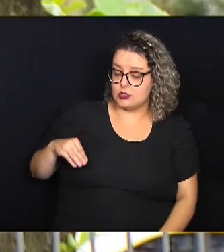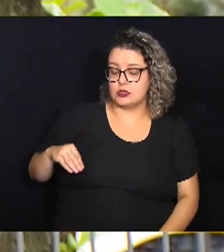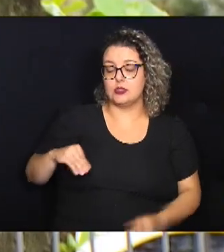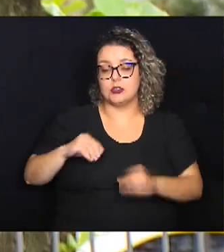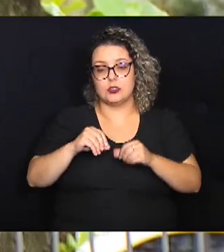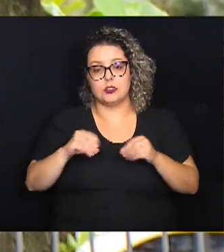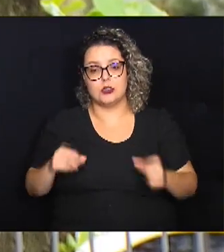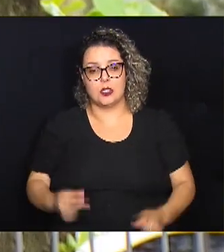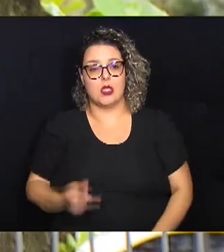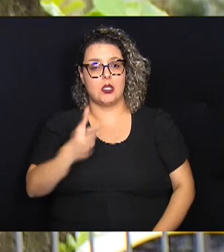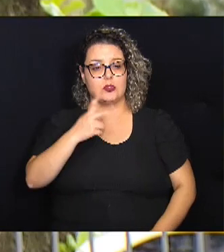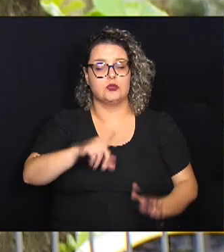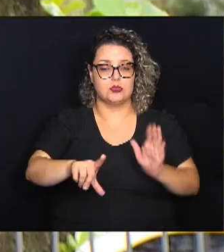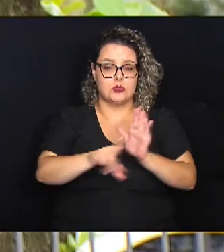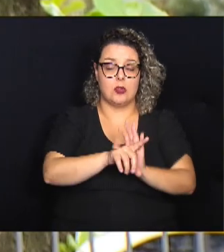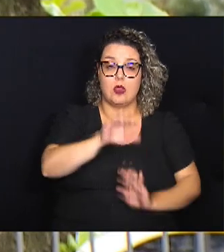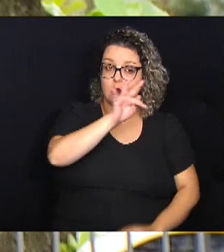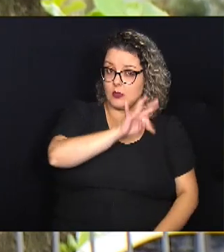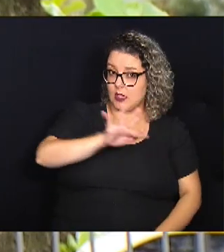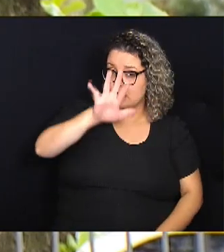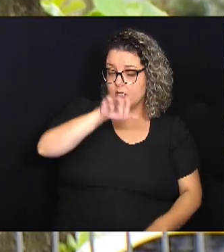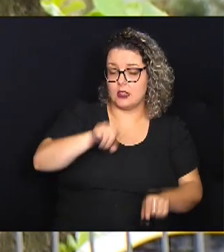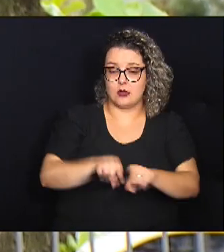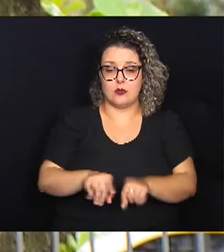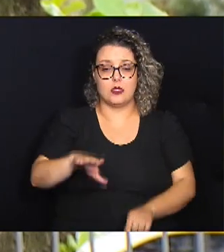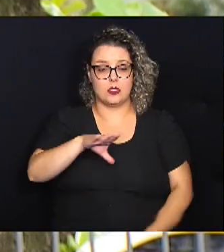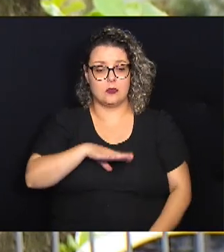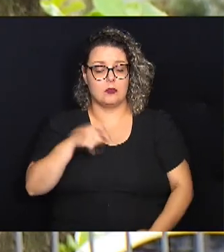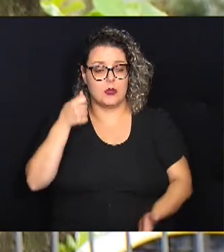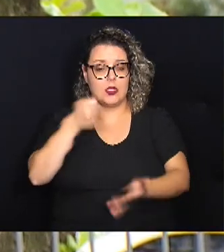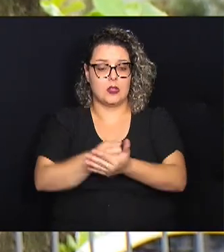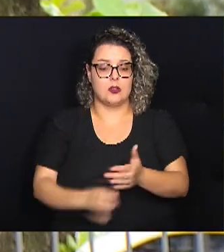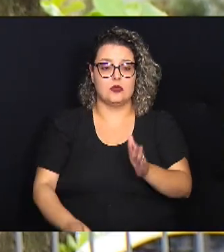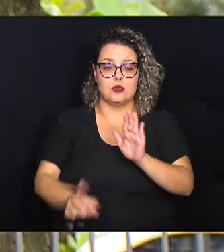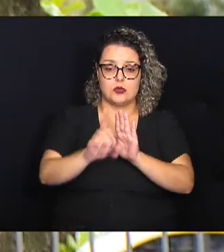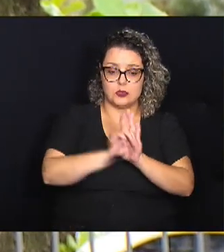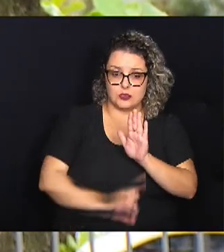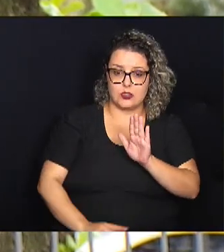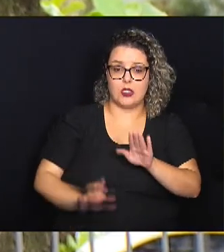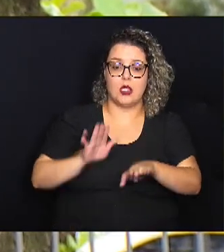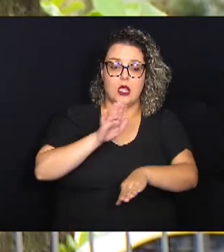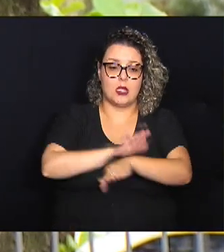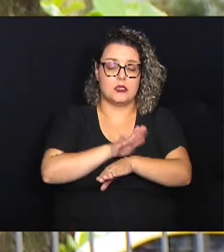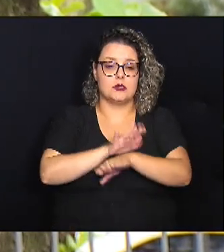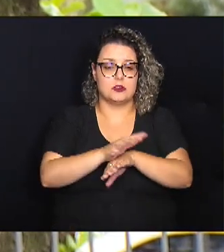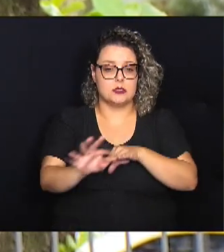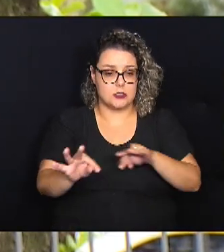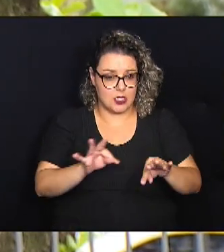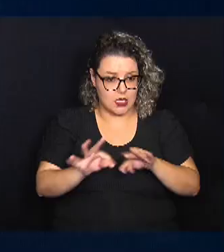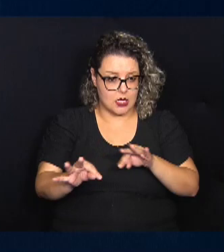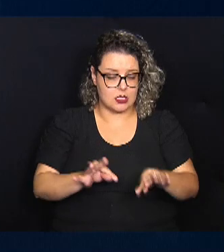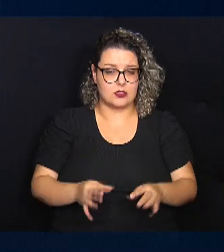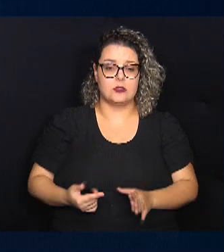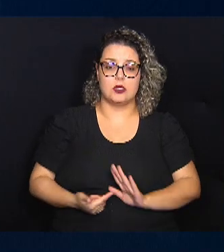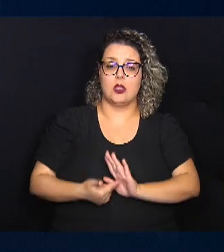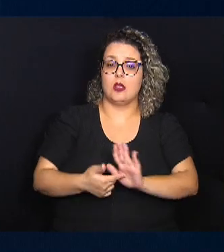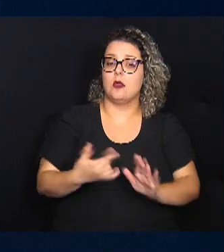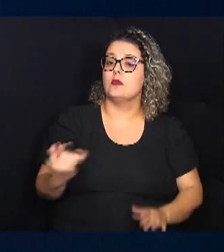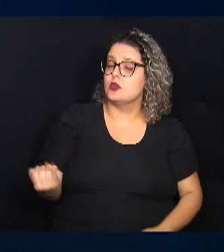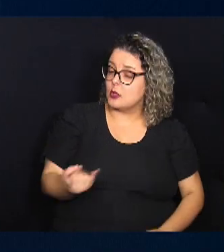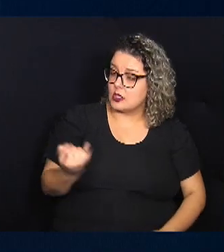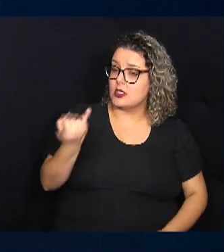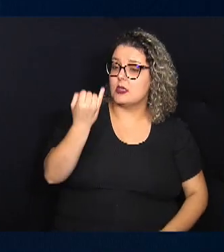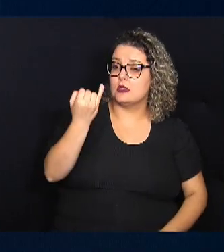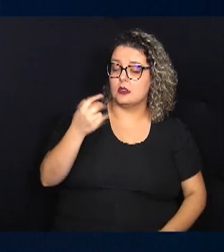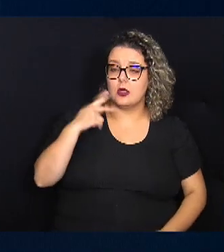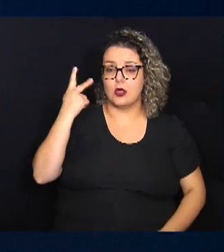duas leis, federal e municipal, asseguram o direito à assistência técnica. Diante da importância, o parlamentar